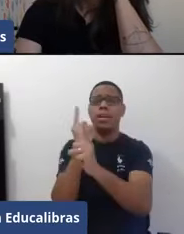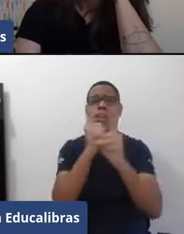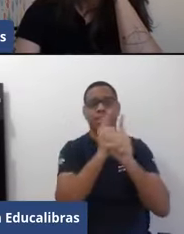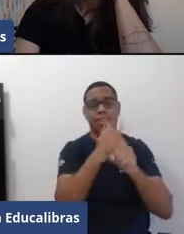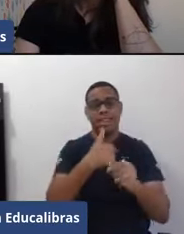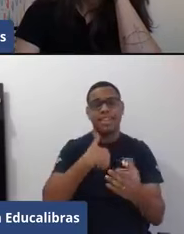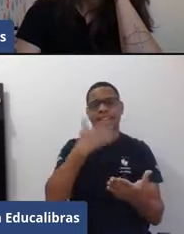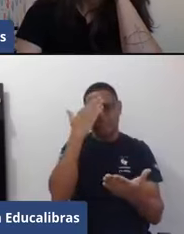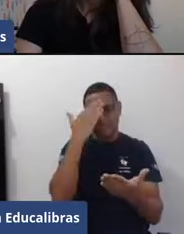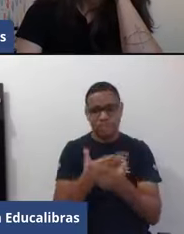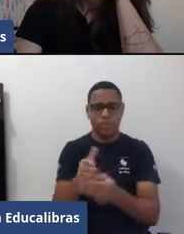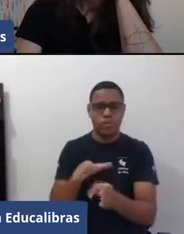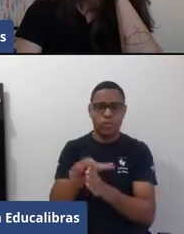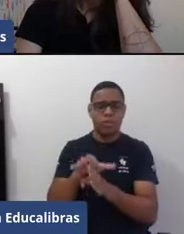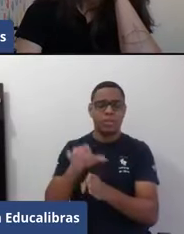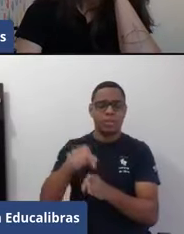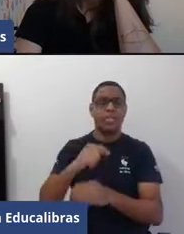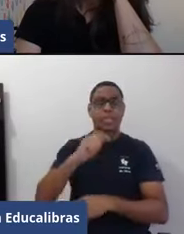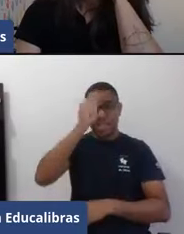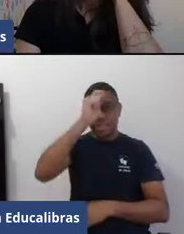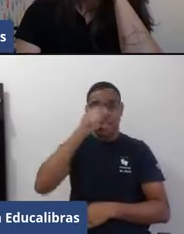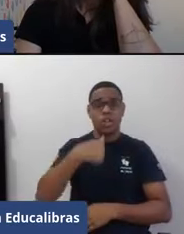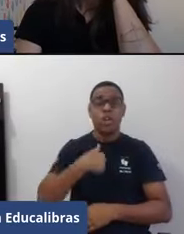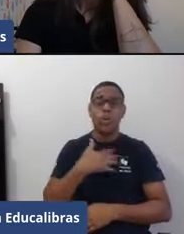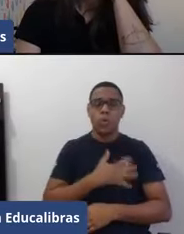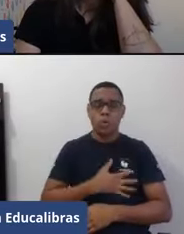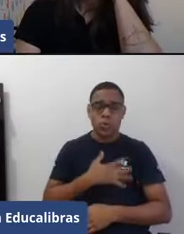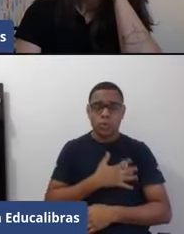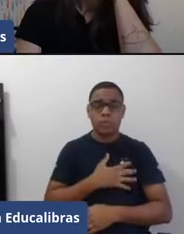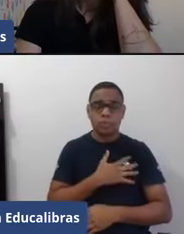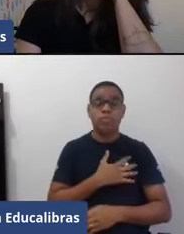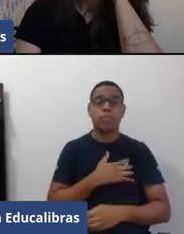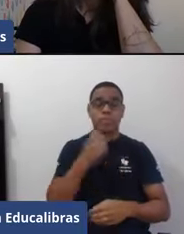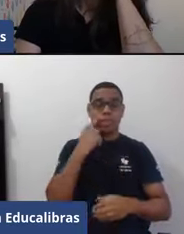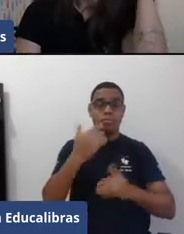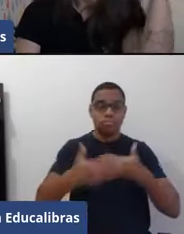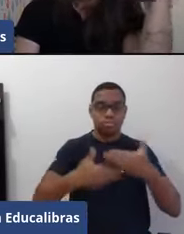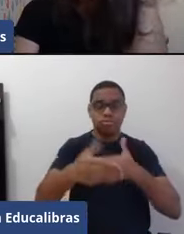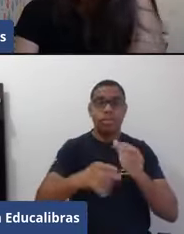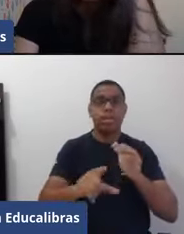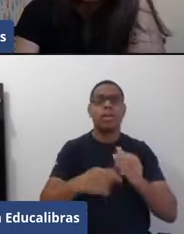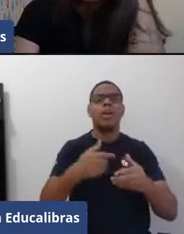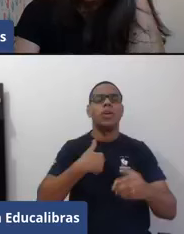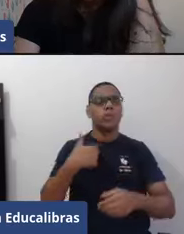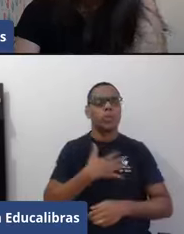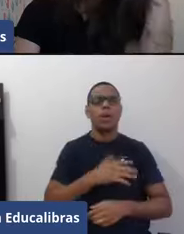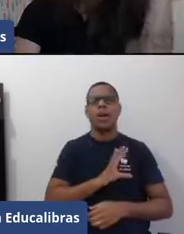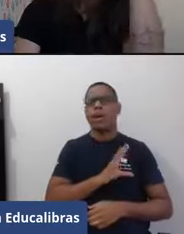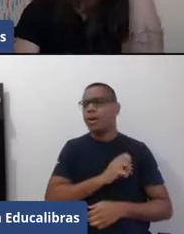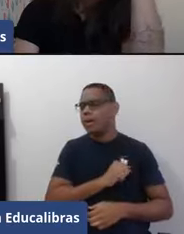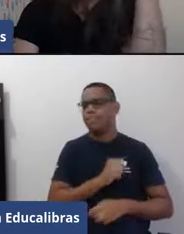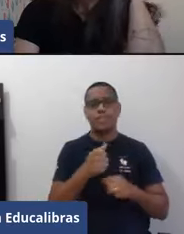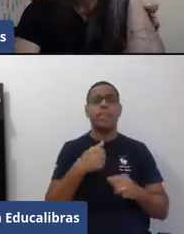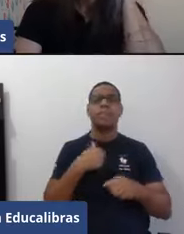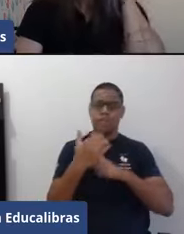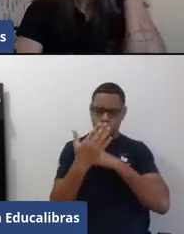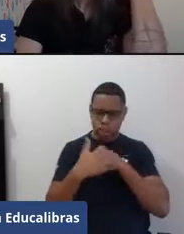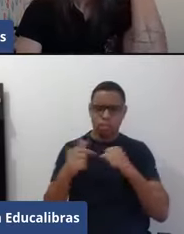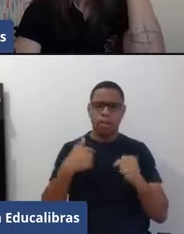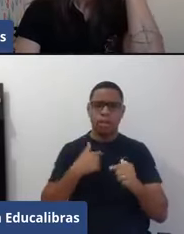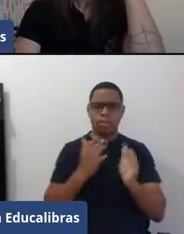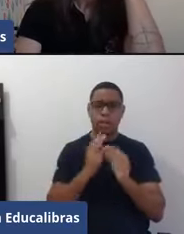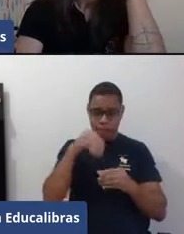no conselho, Cid, gostei quando você mandou a lei do conselho para frente, amei. Conto com você para a gente fazer um regimento